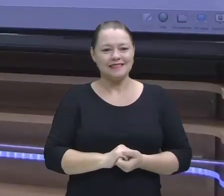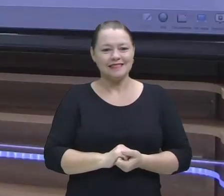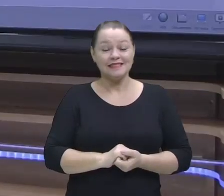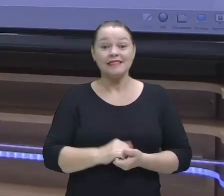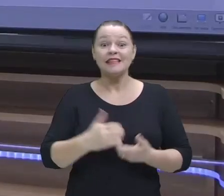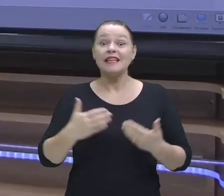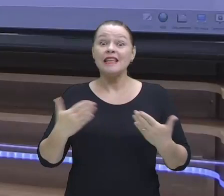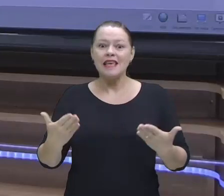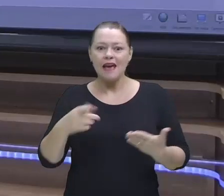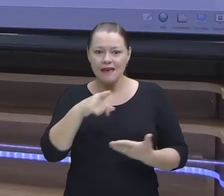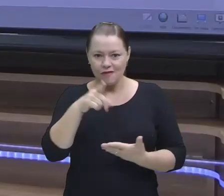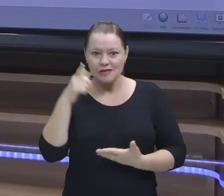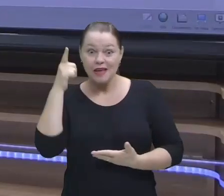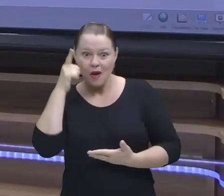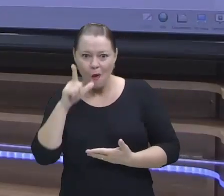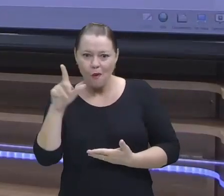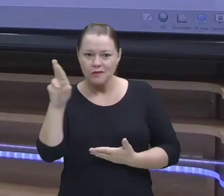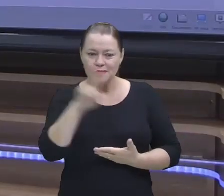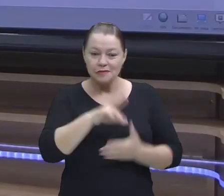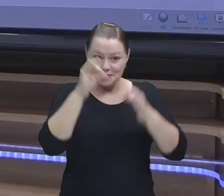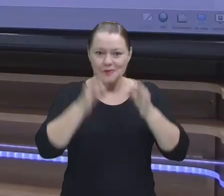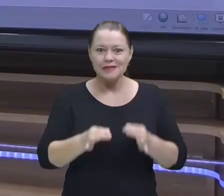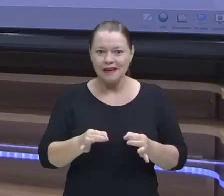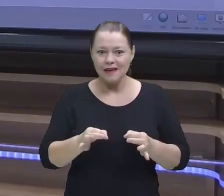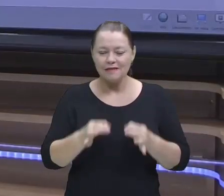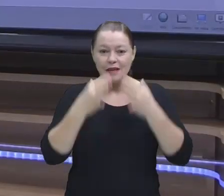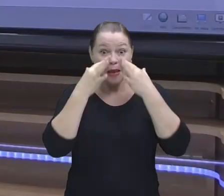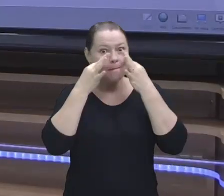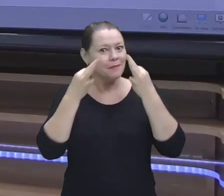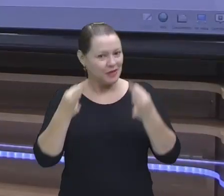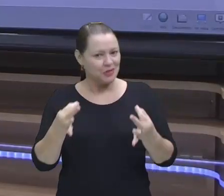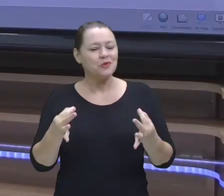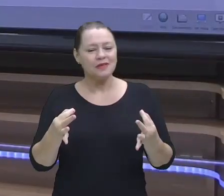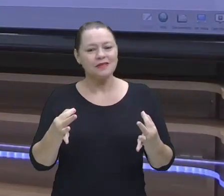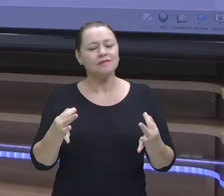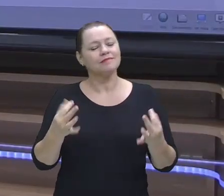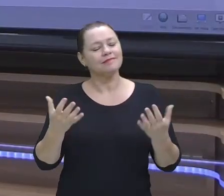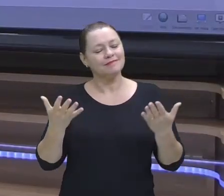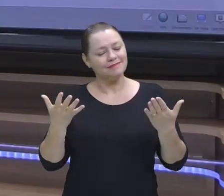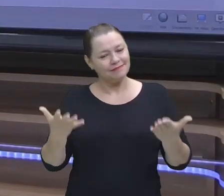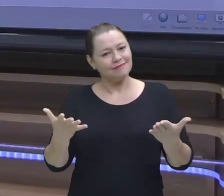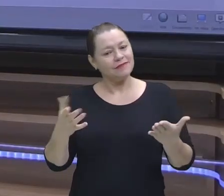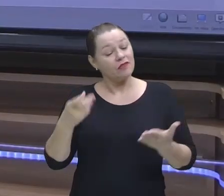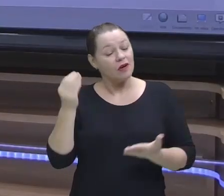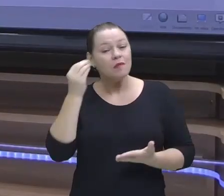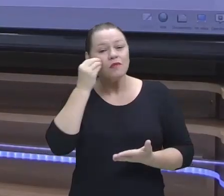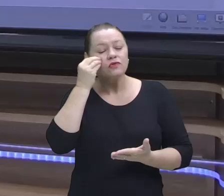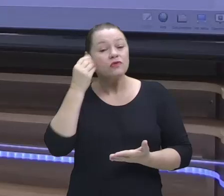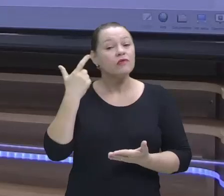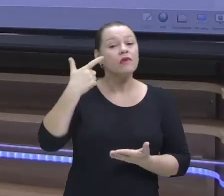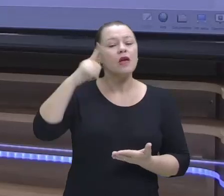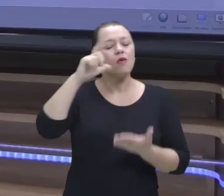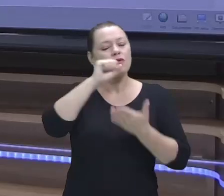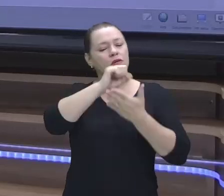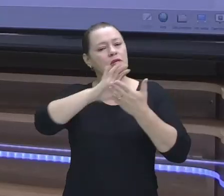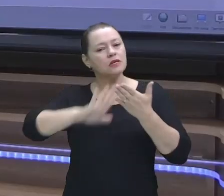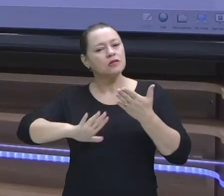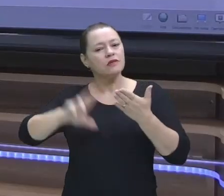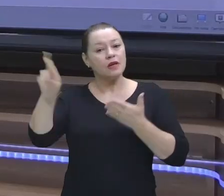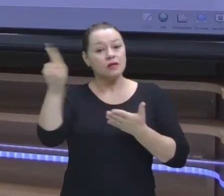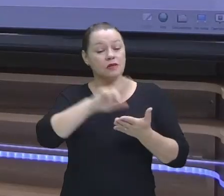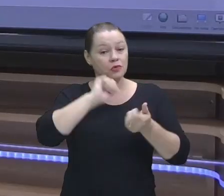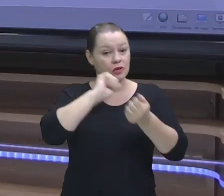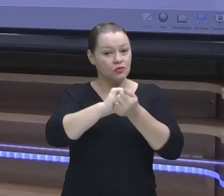E aí, você conseguiu fazer direitinho? Prestou muita atenção? Vai me acompanhando e vai fazendo junto comigo, tá